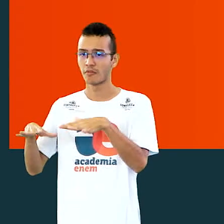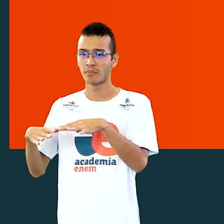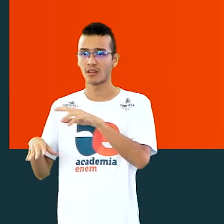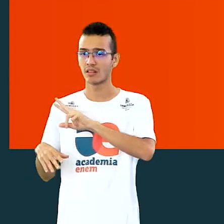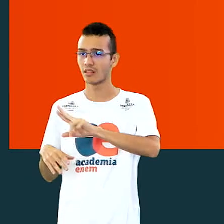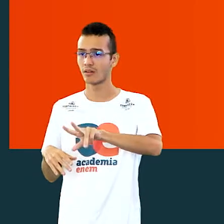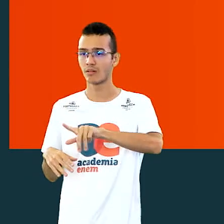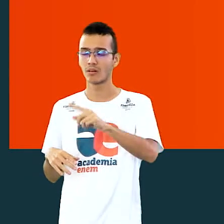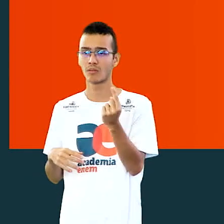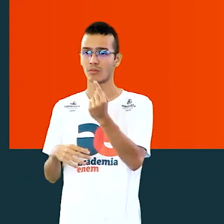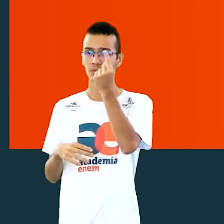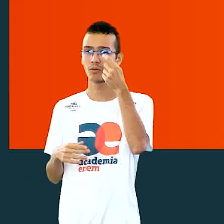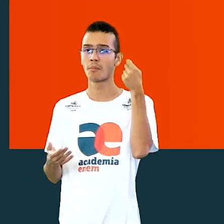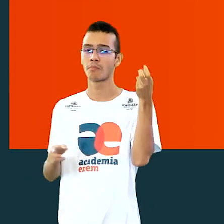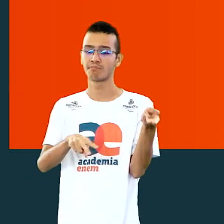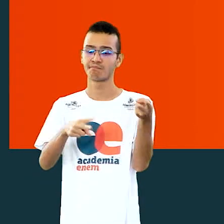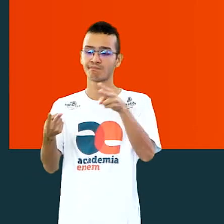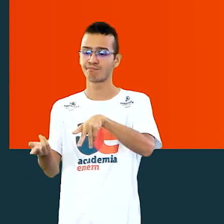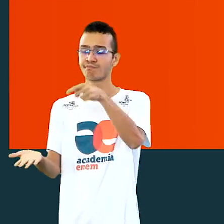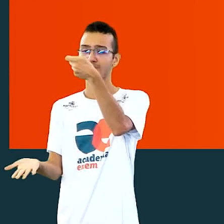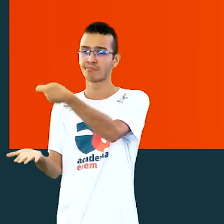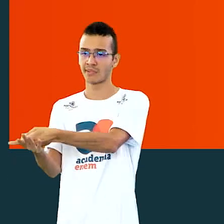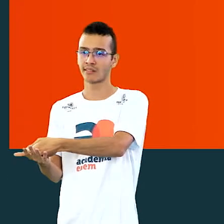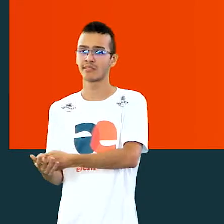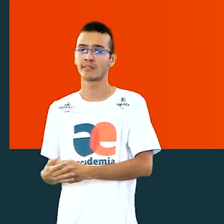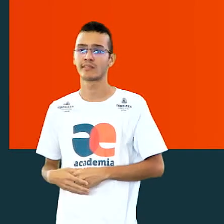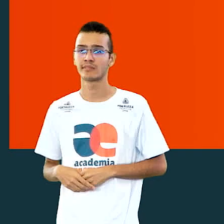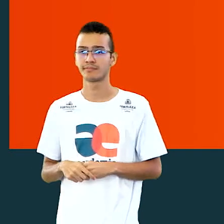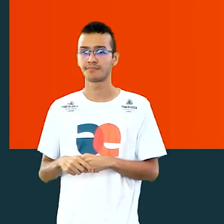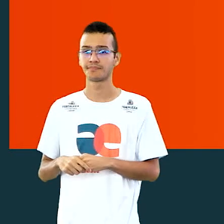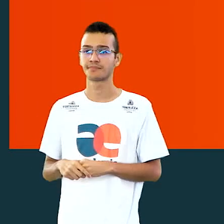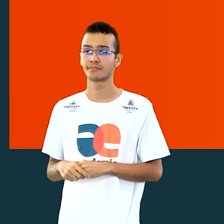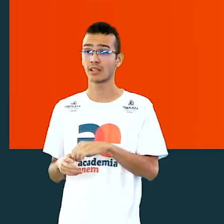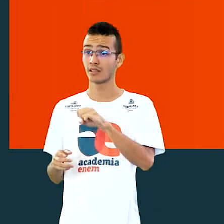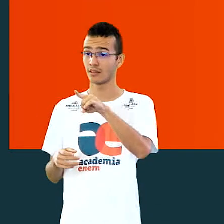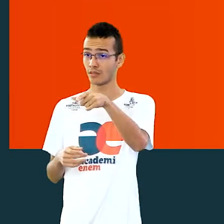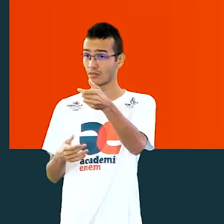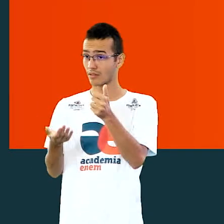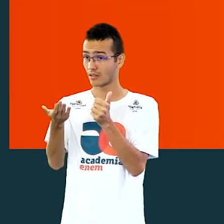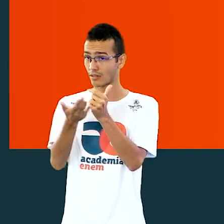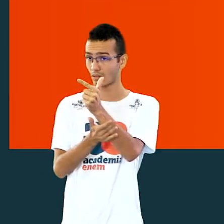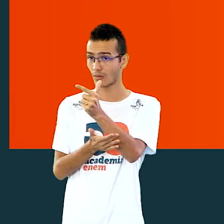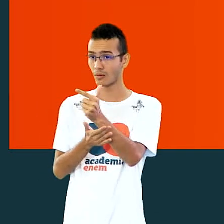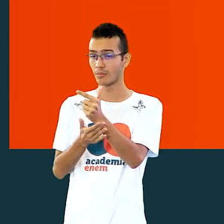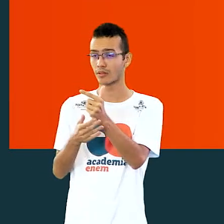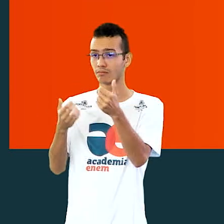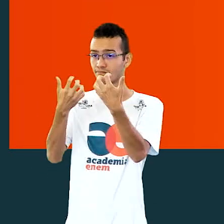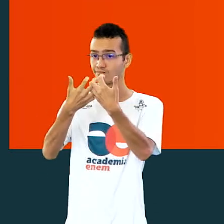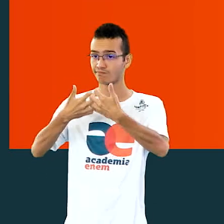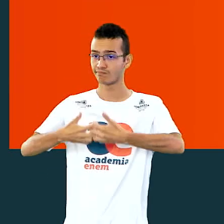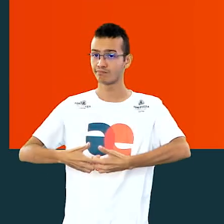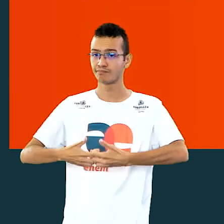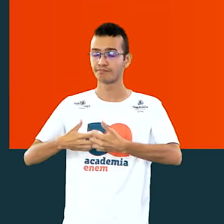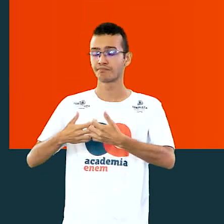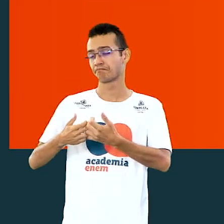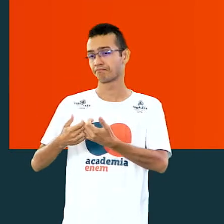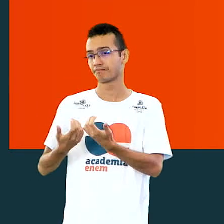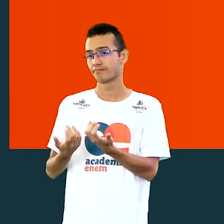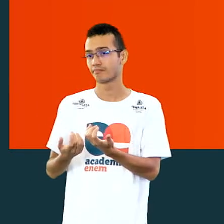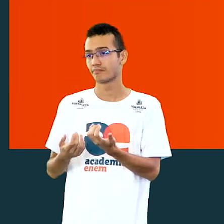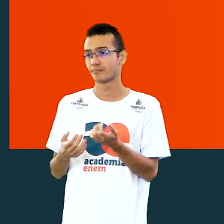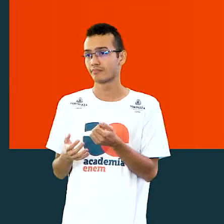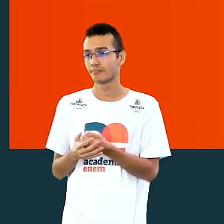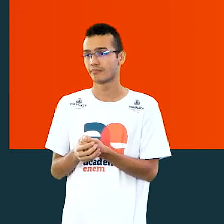coisa para você entender, rapidão. Quando você compra um aparelho e tem escrito 400 watts, o que quer dizer